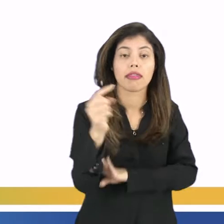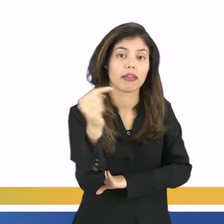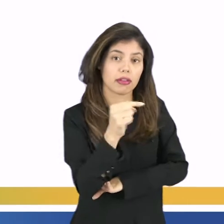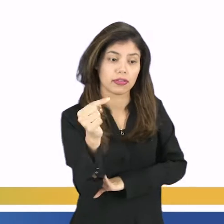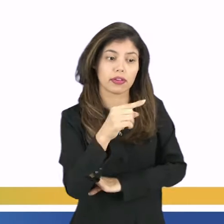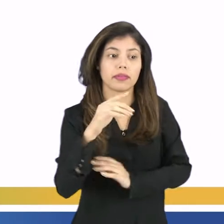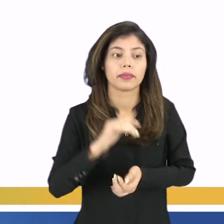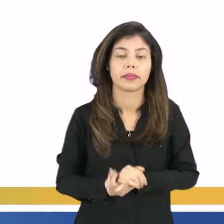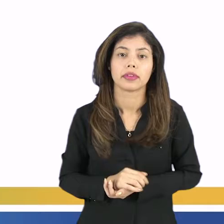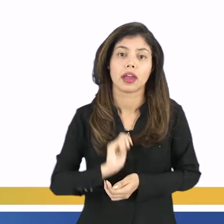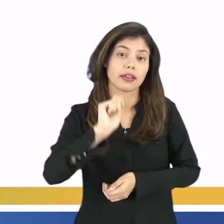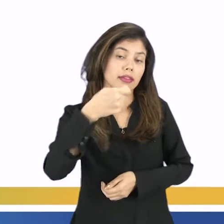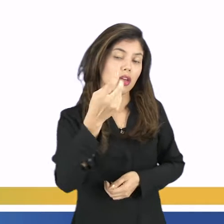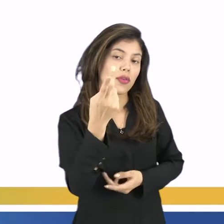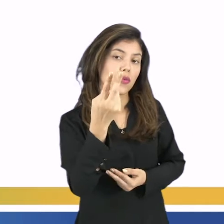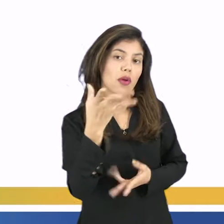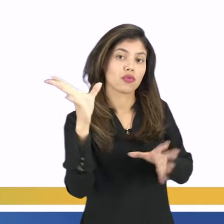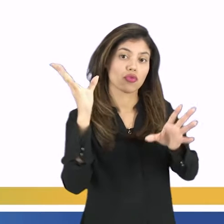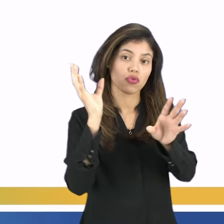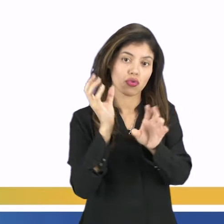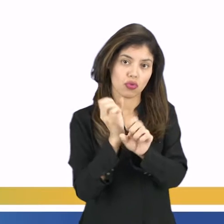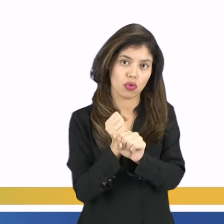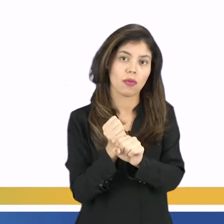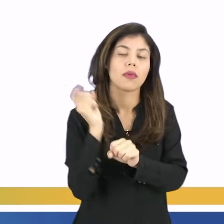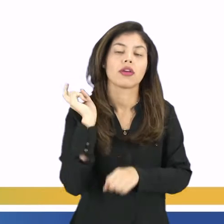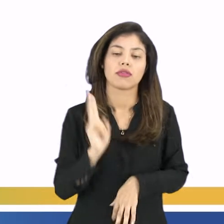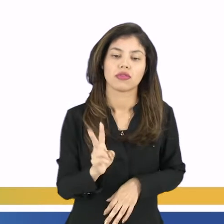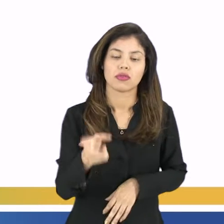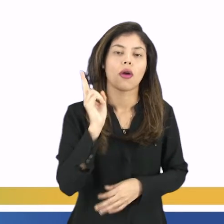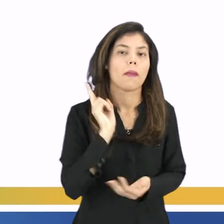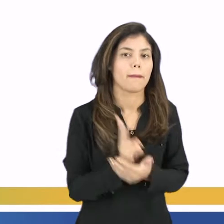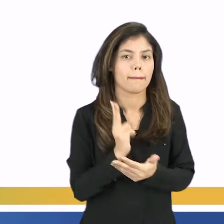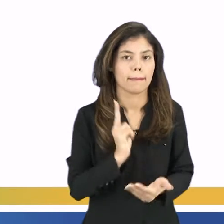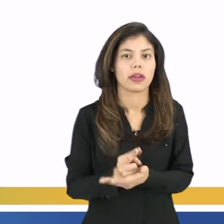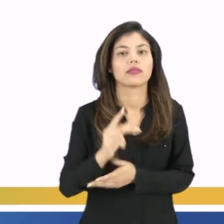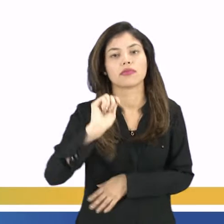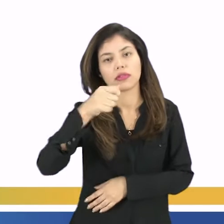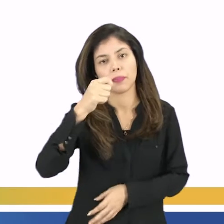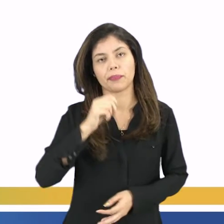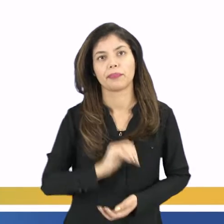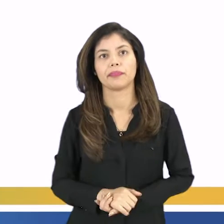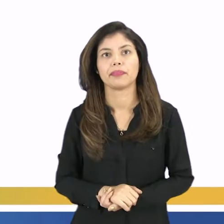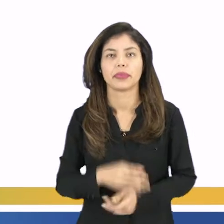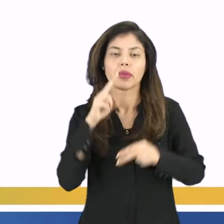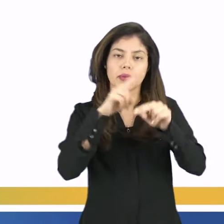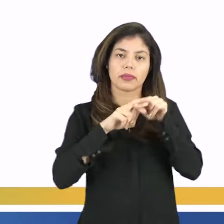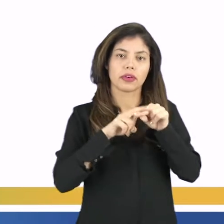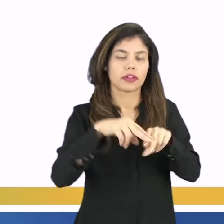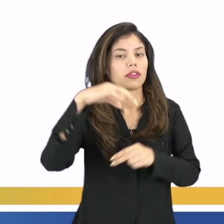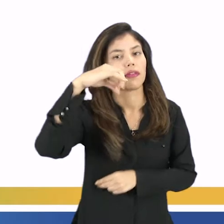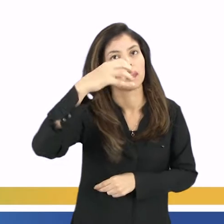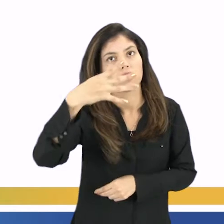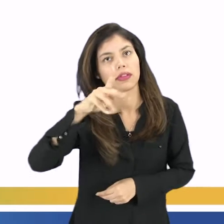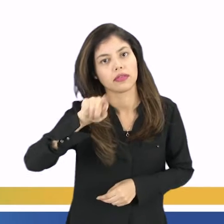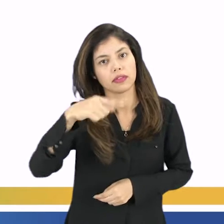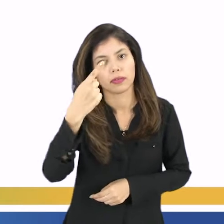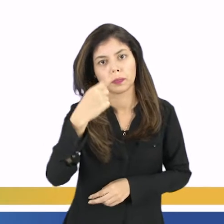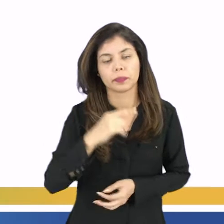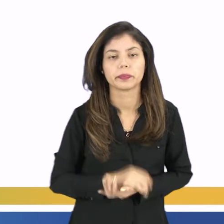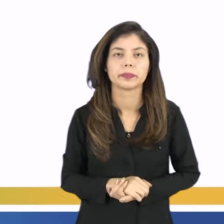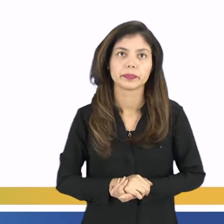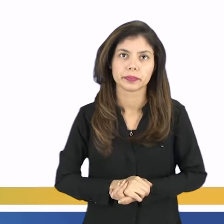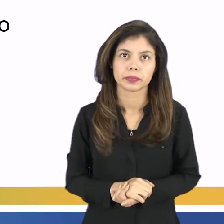é negativo. Sinais iguais, soma e conserva o sinal. Por isso que nós temos o valor de